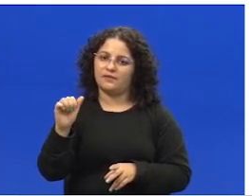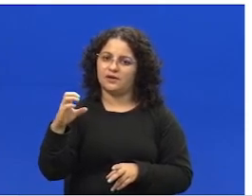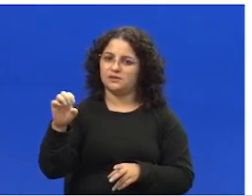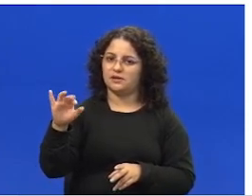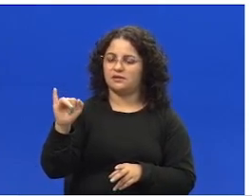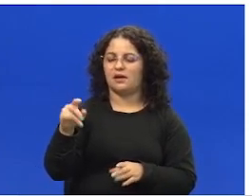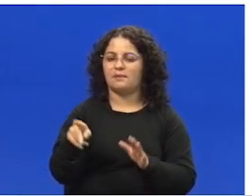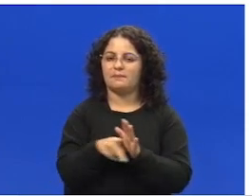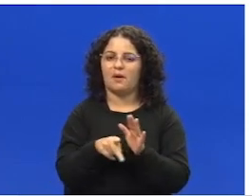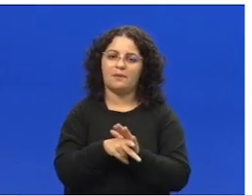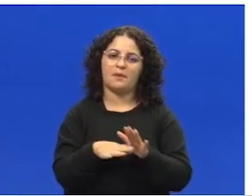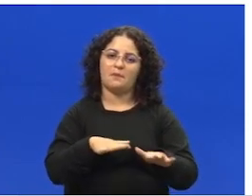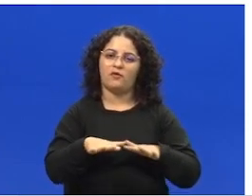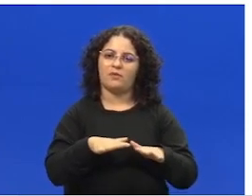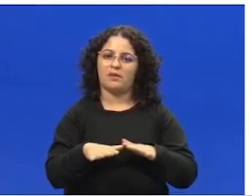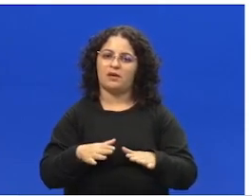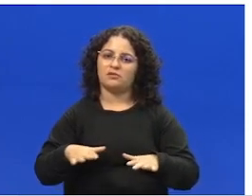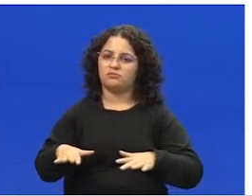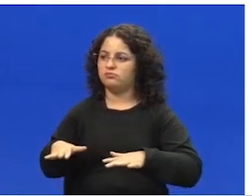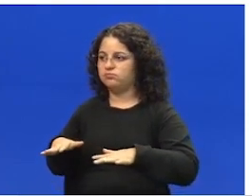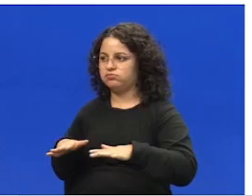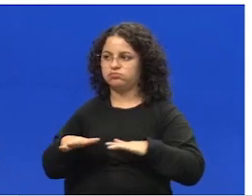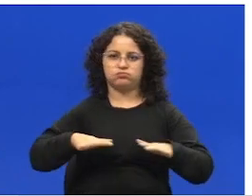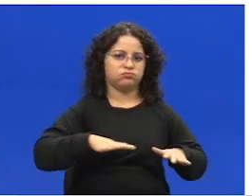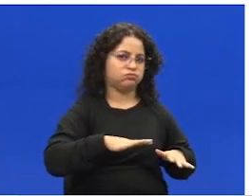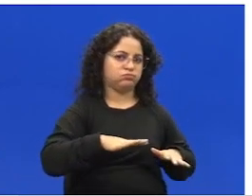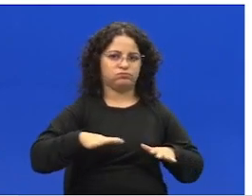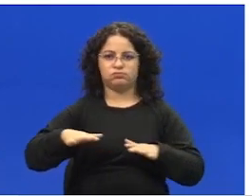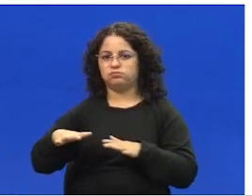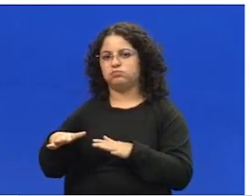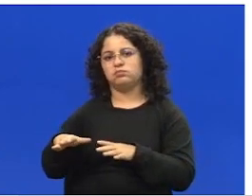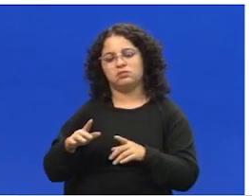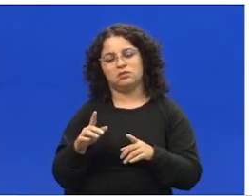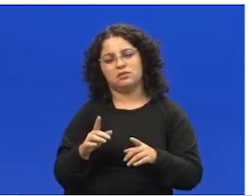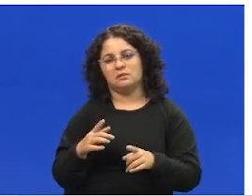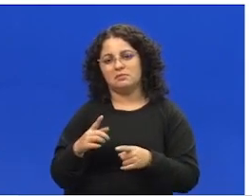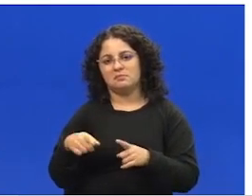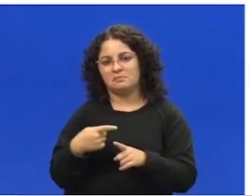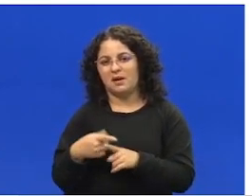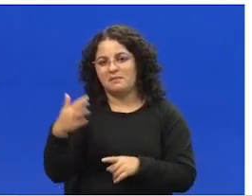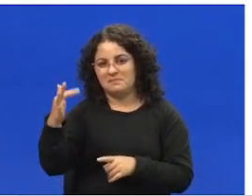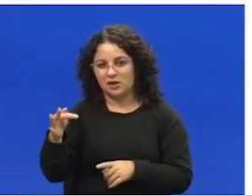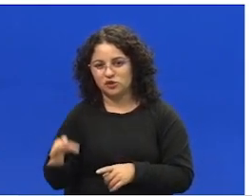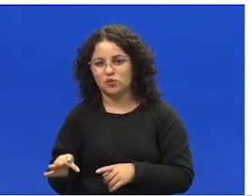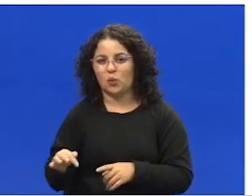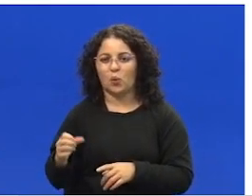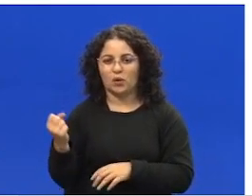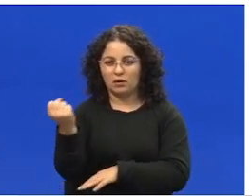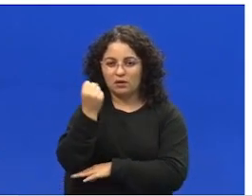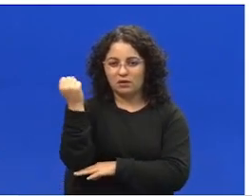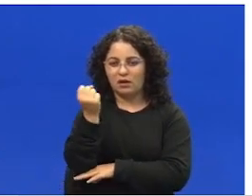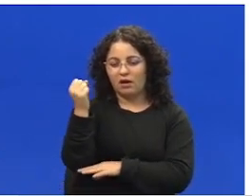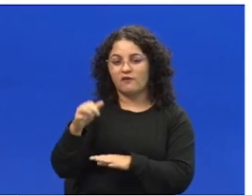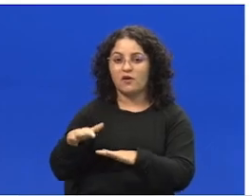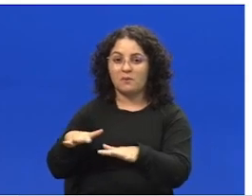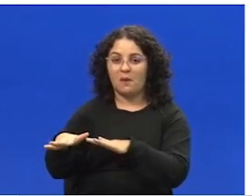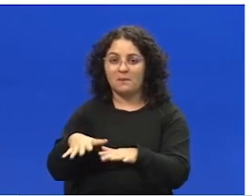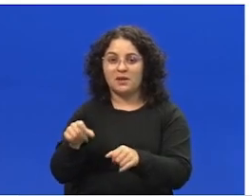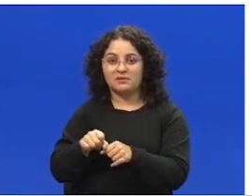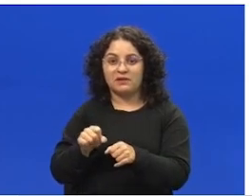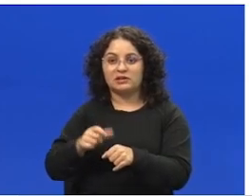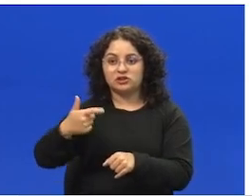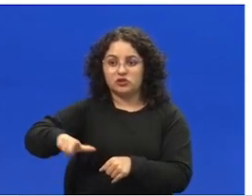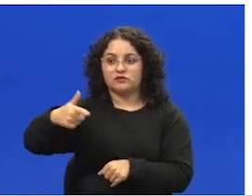da coluna vertebral, associada com trauma de grande magnitude e um movimento